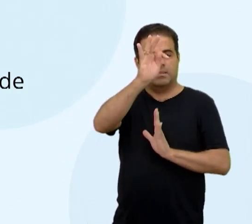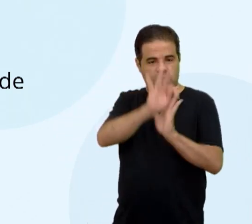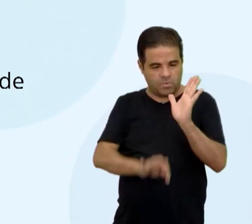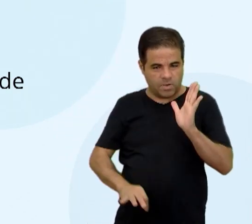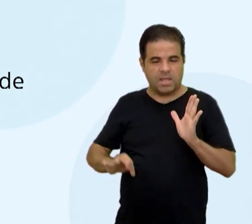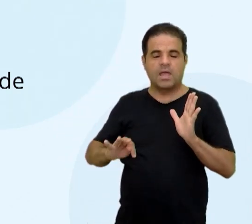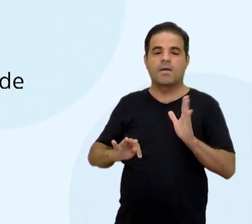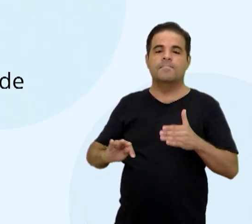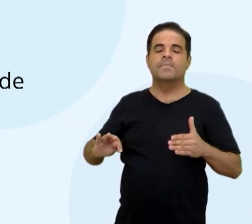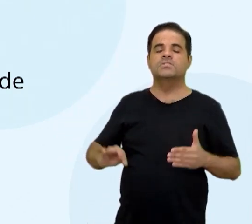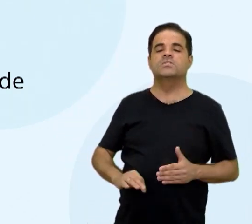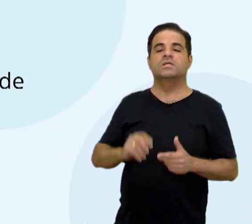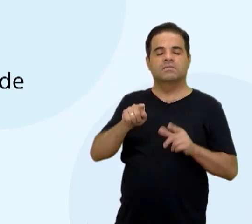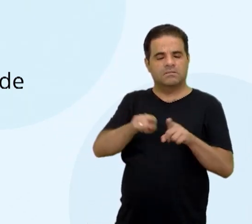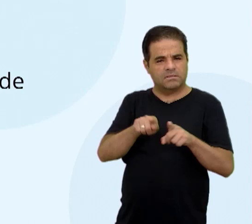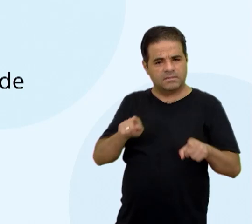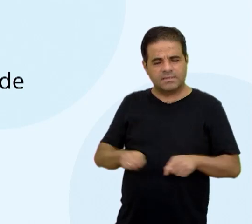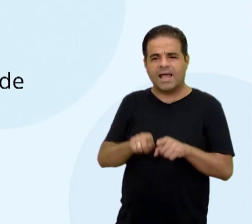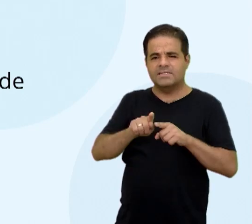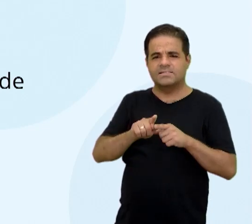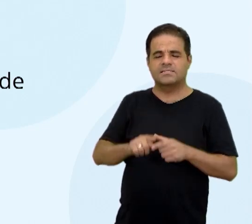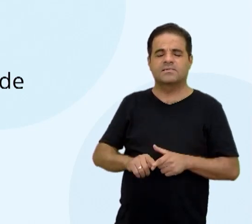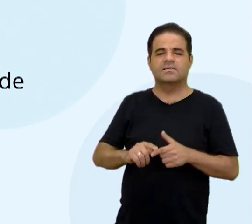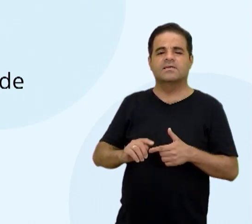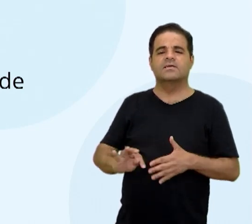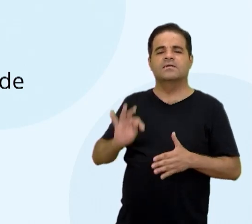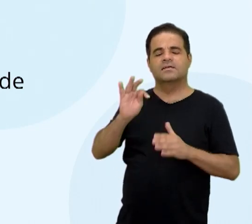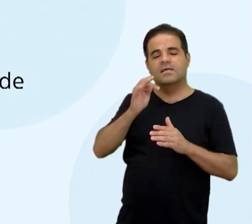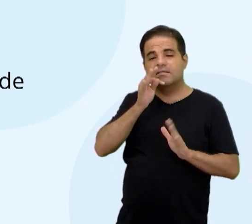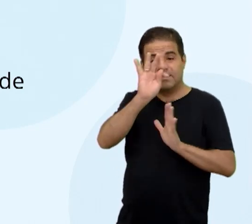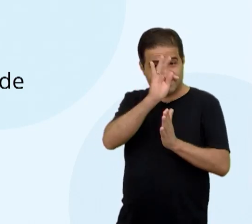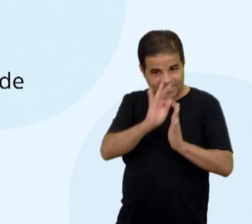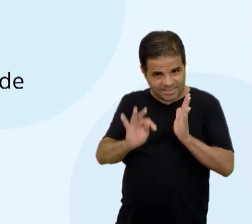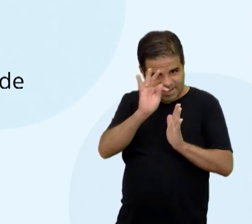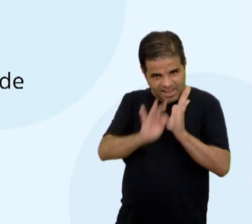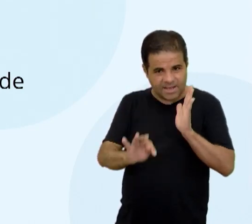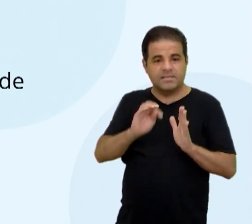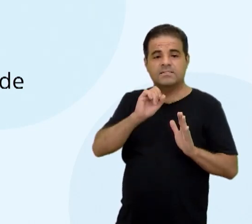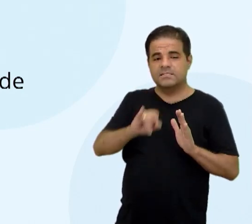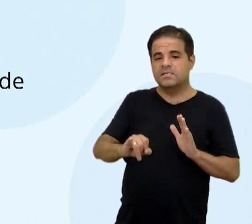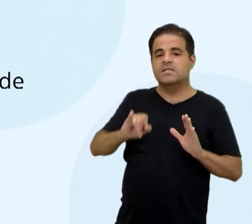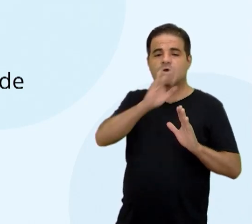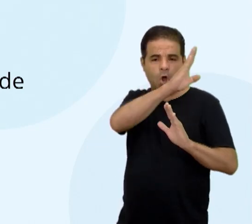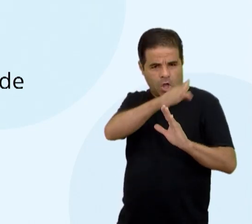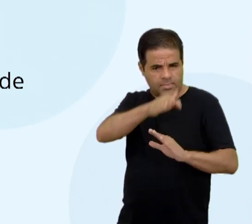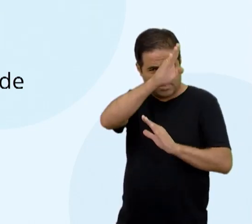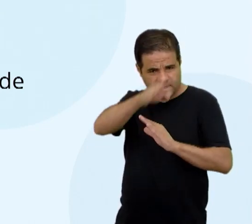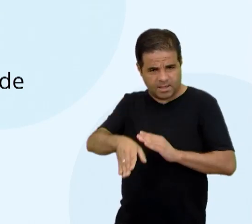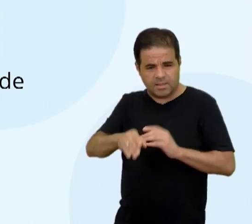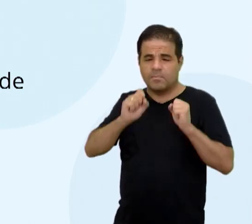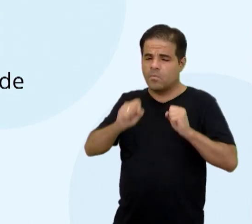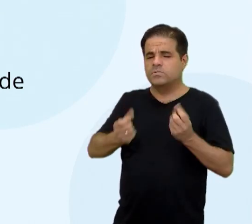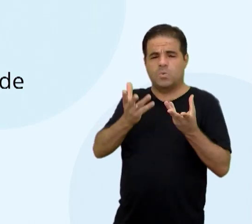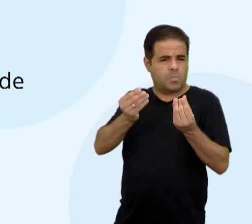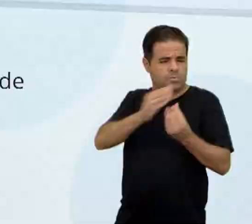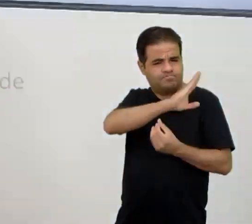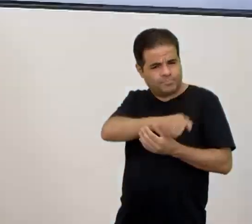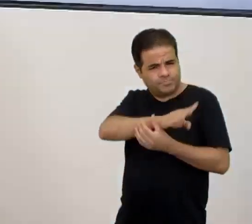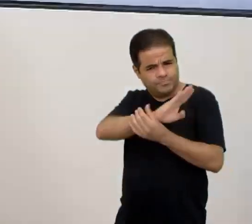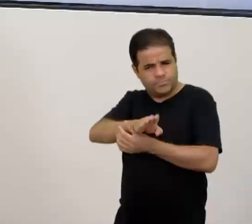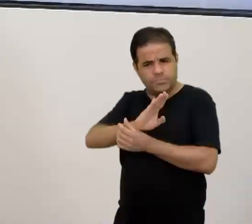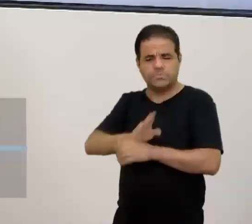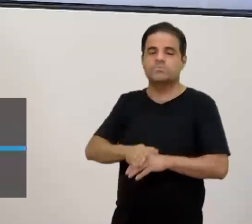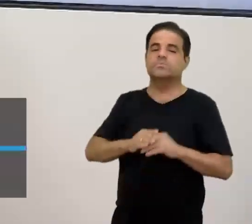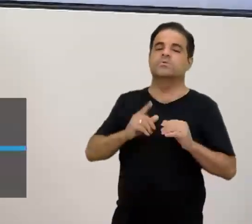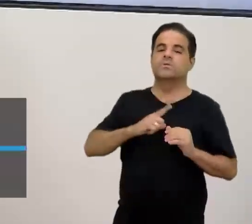o seguinte: se você tiver duas retas transversais cortadas por retas paralelas, e pode ser um monte, vamos